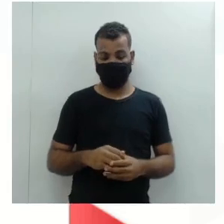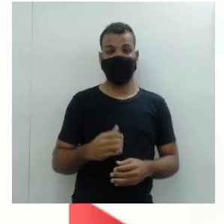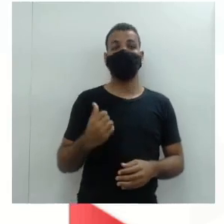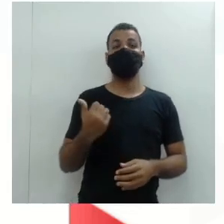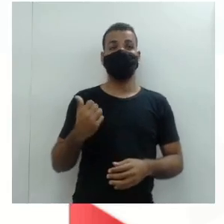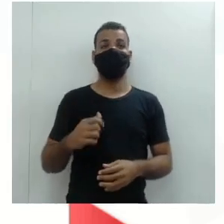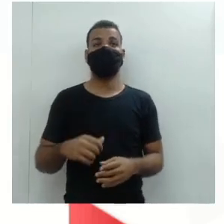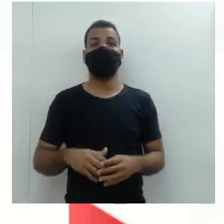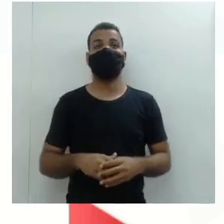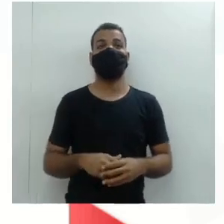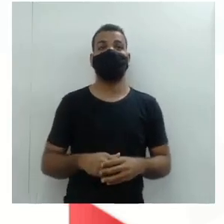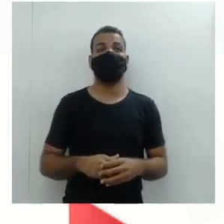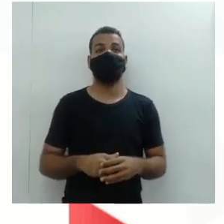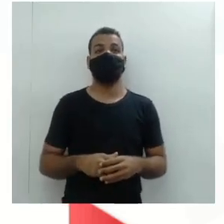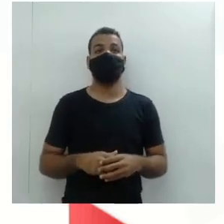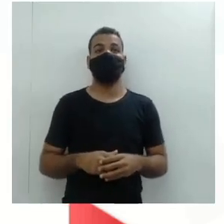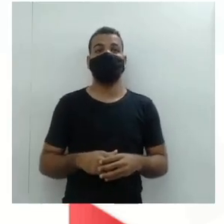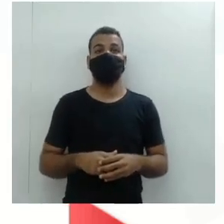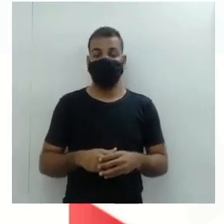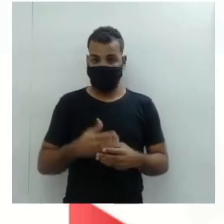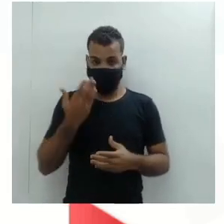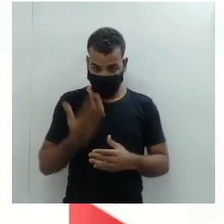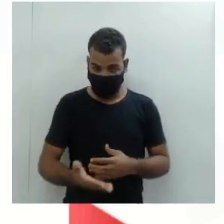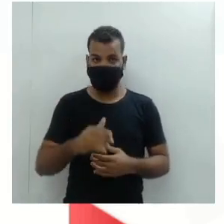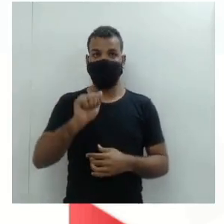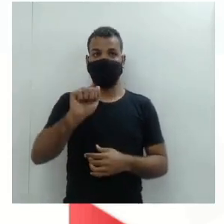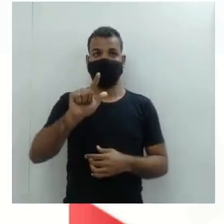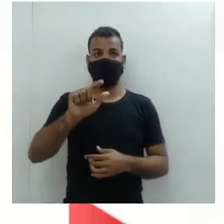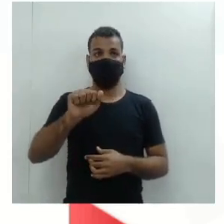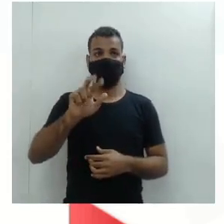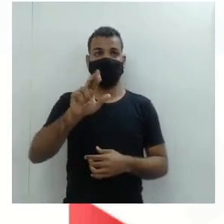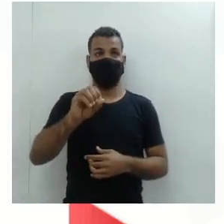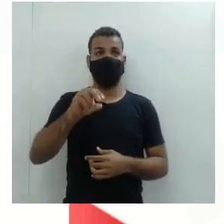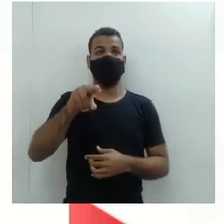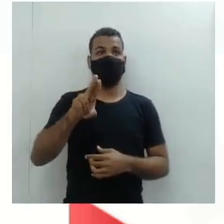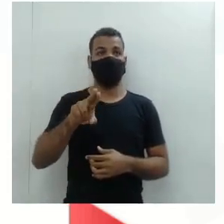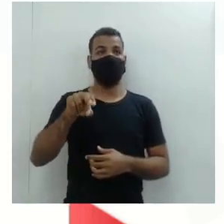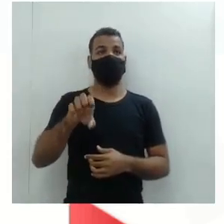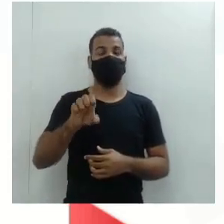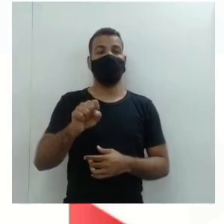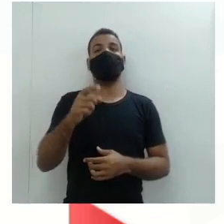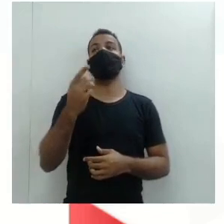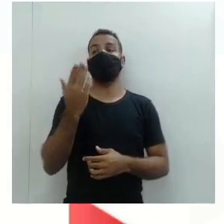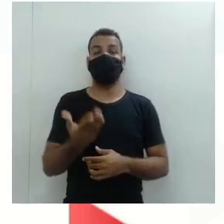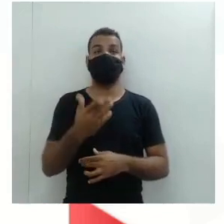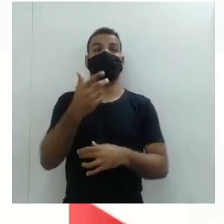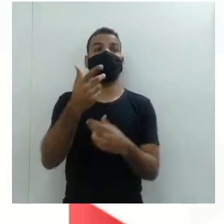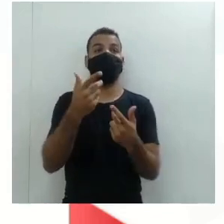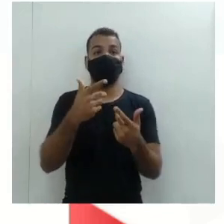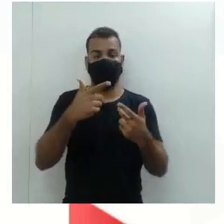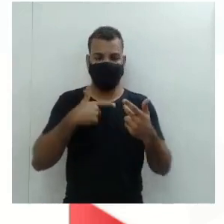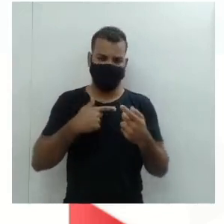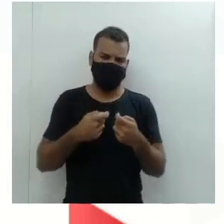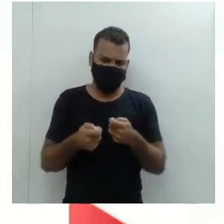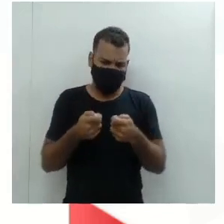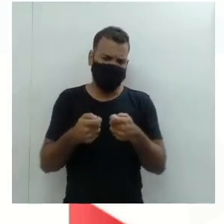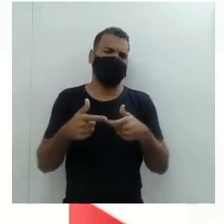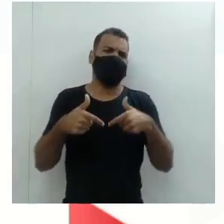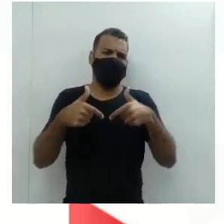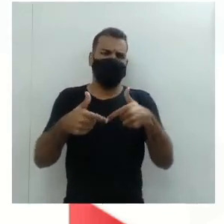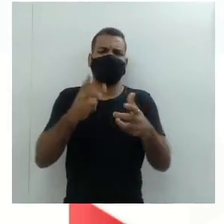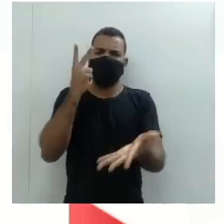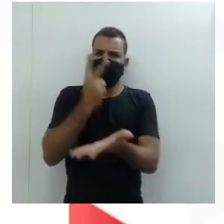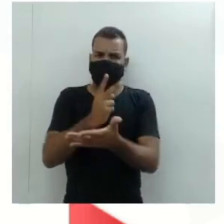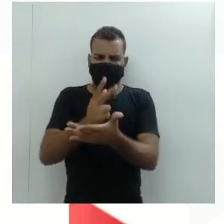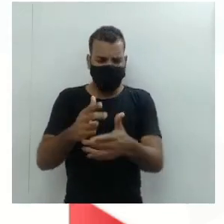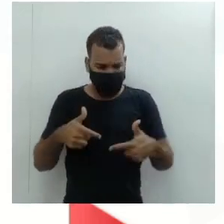A propósito disso, professor Robson, sendo Álvaro Lins um caruaruense, acho que nós poderíamos dedicar, né? Esses programas são sempre dedicados